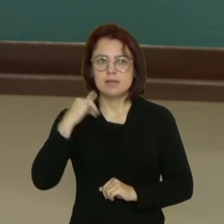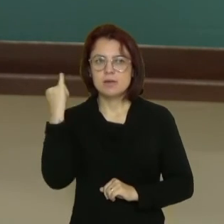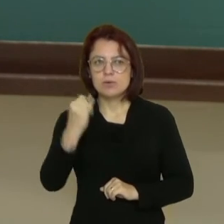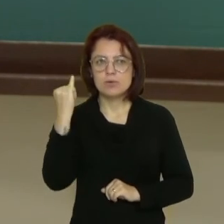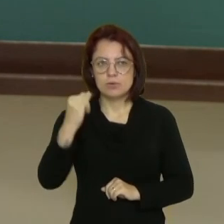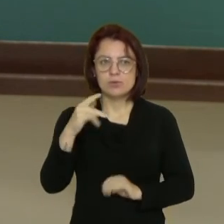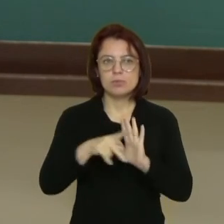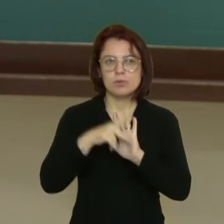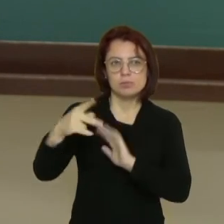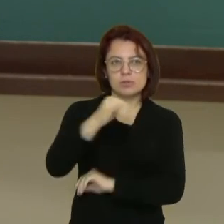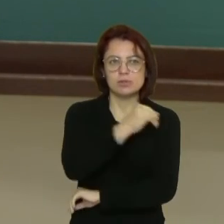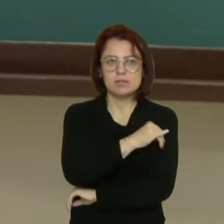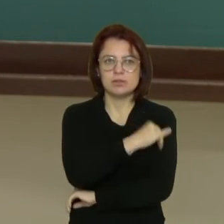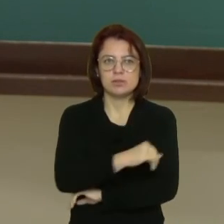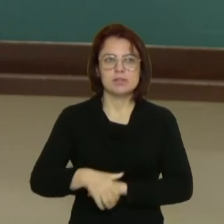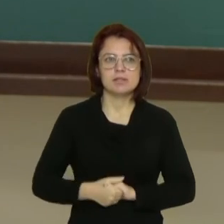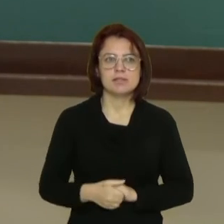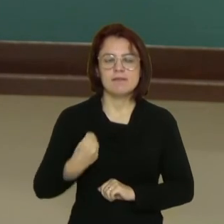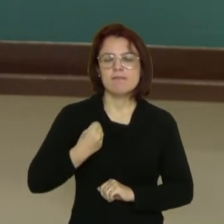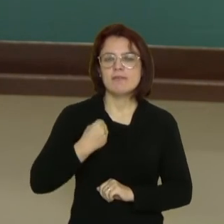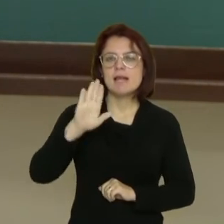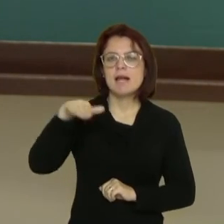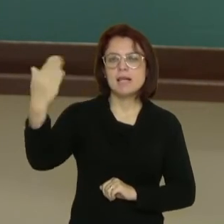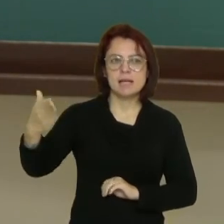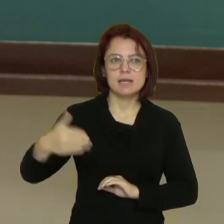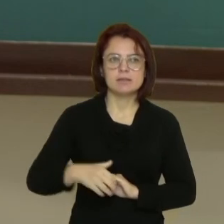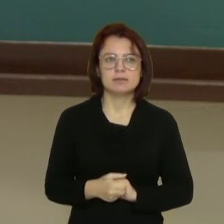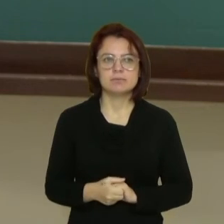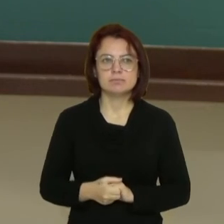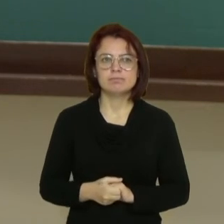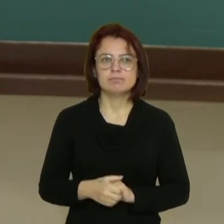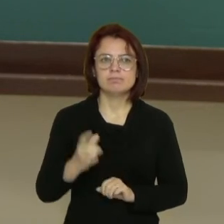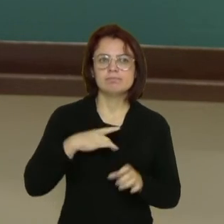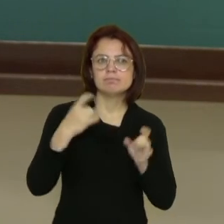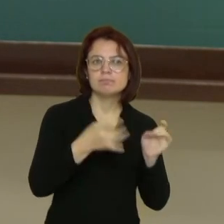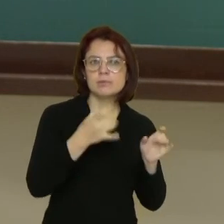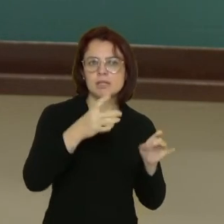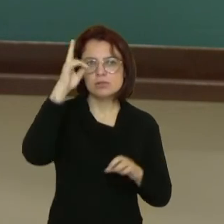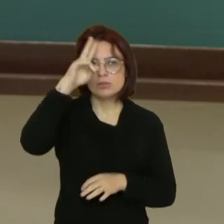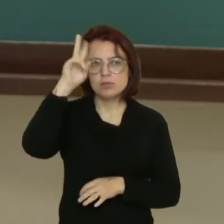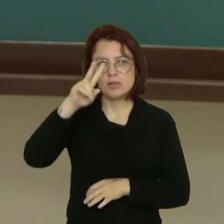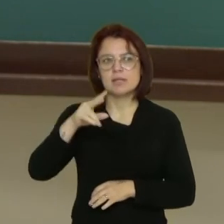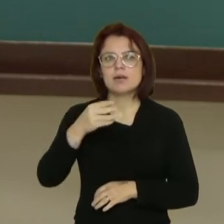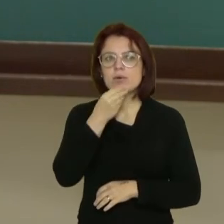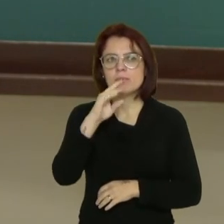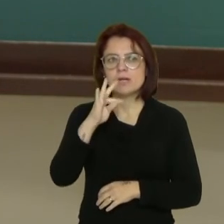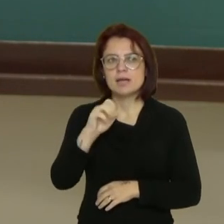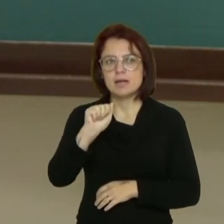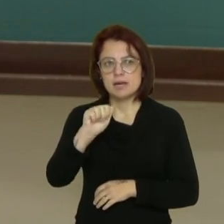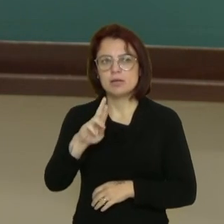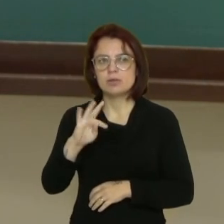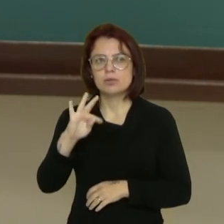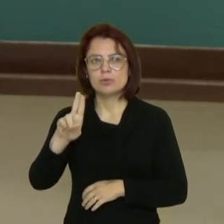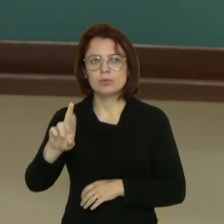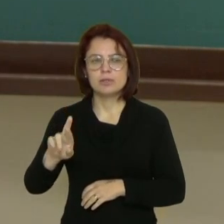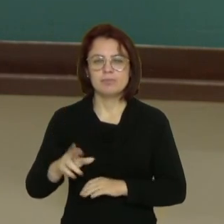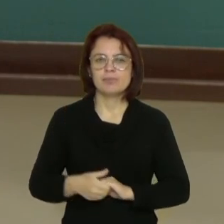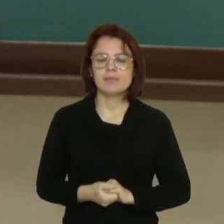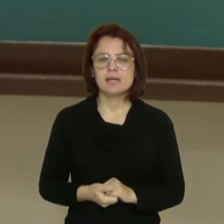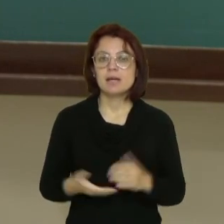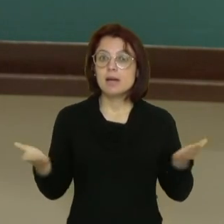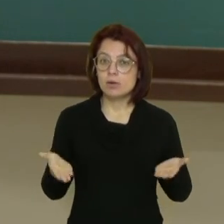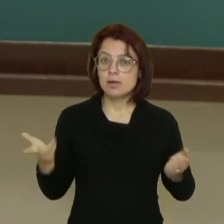Alheia, constituídos de histórias deixadas por Arthur Azevedo nos vários jornais que colaboravam.